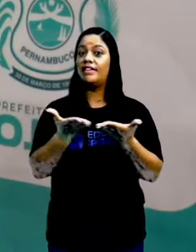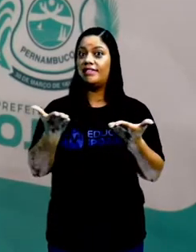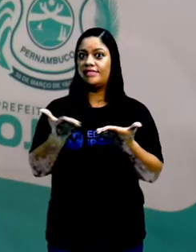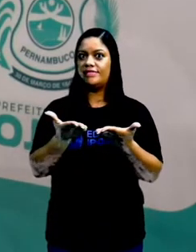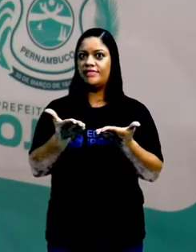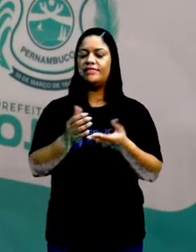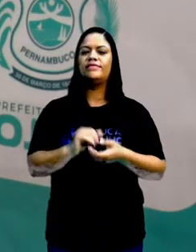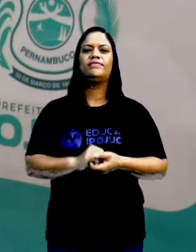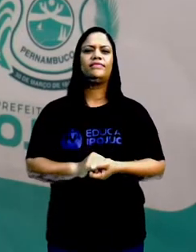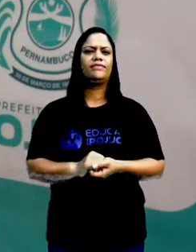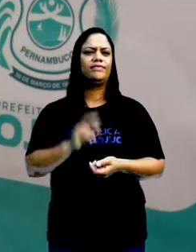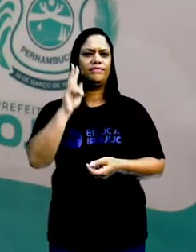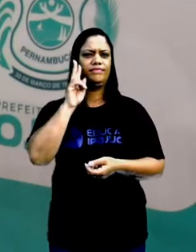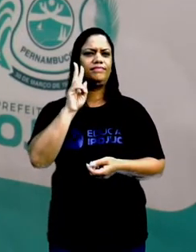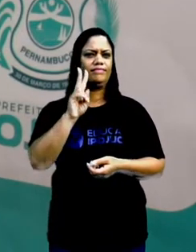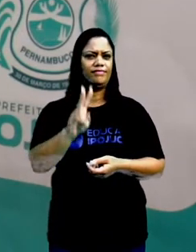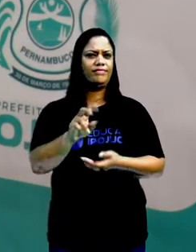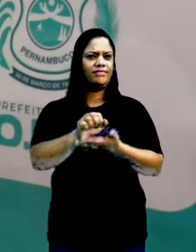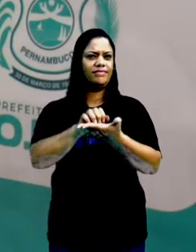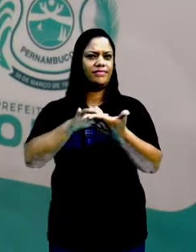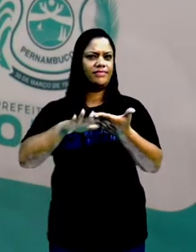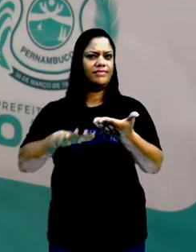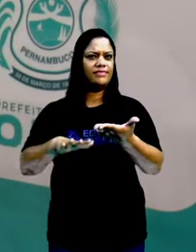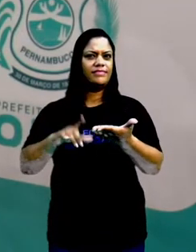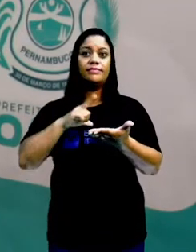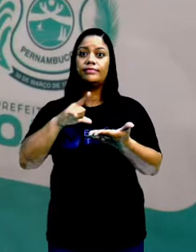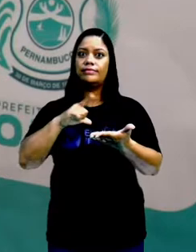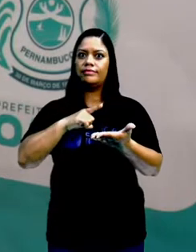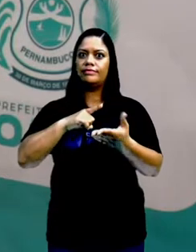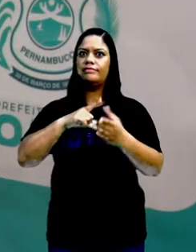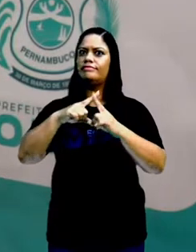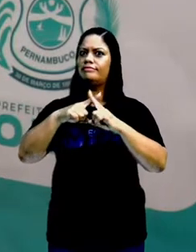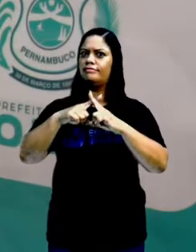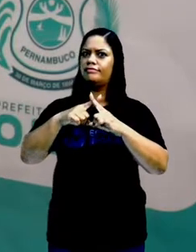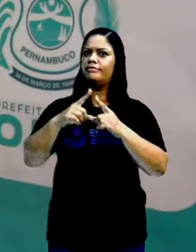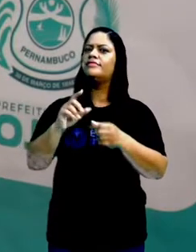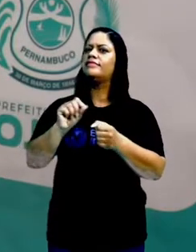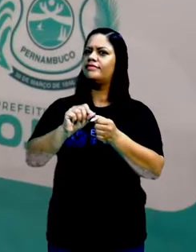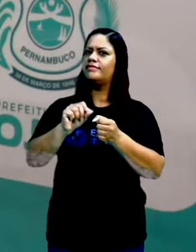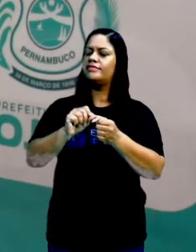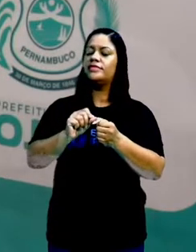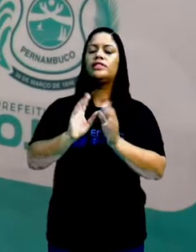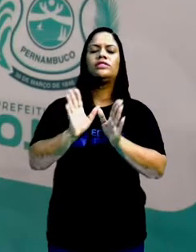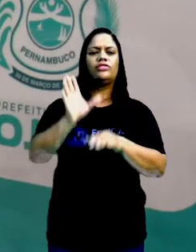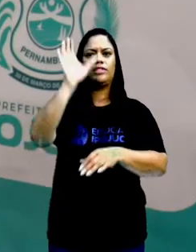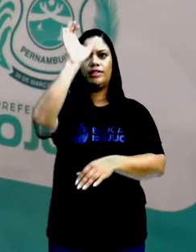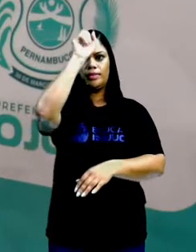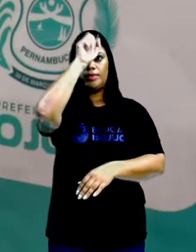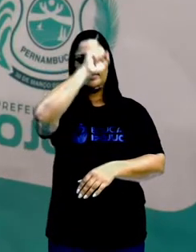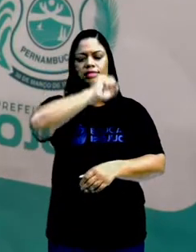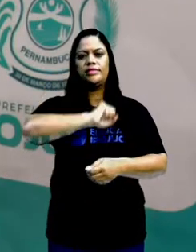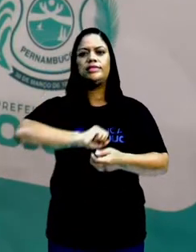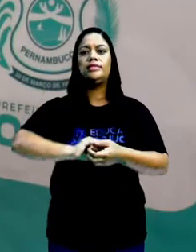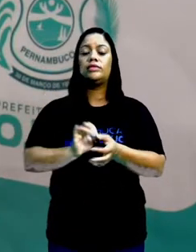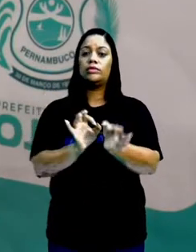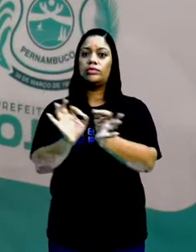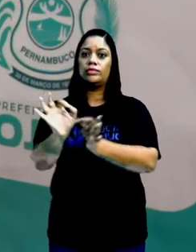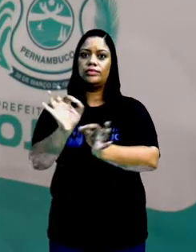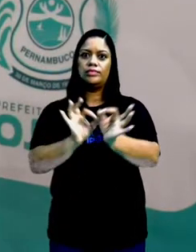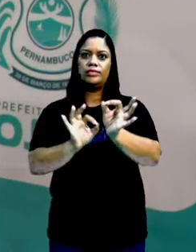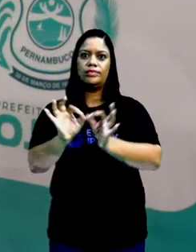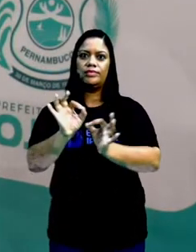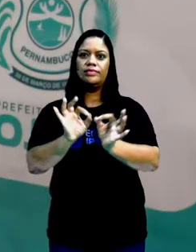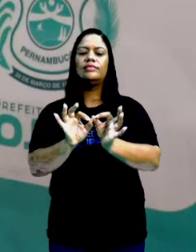resolver algumas situações envolvendo multiplicação, não é isso? Se já aprendemos como armar,